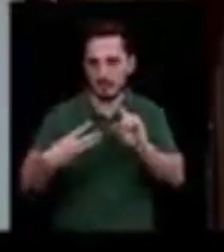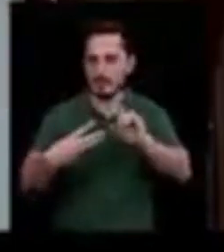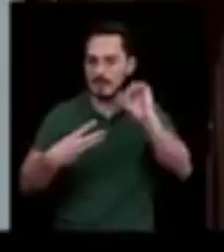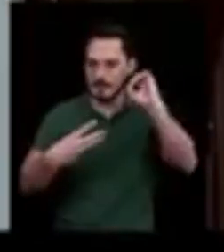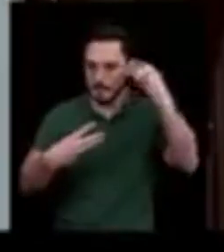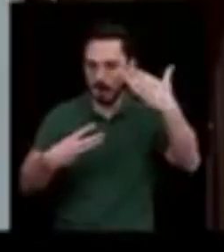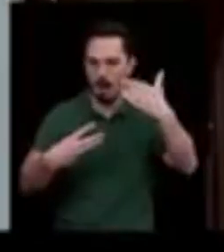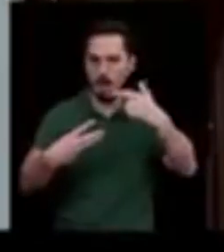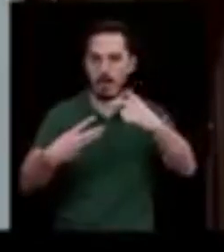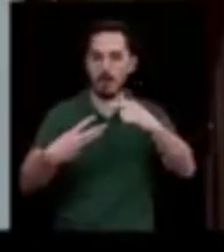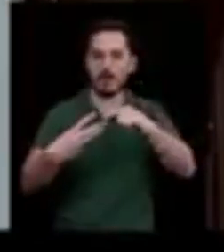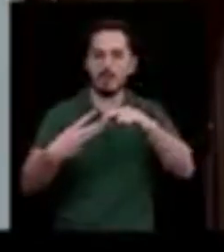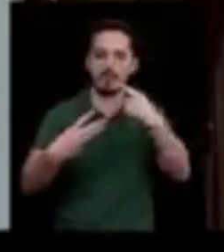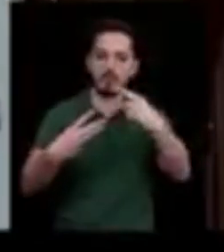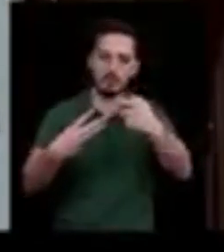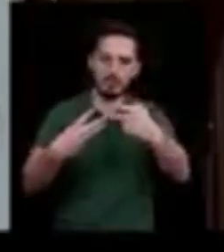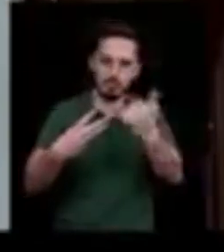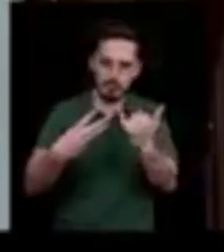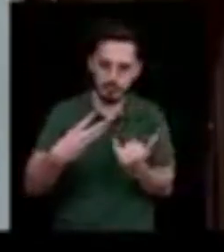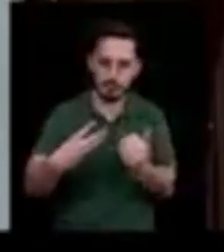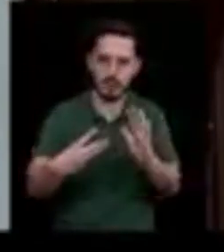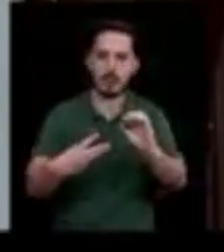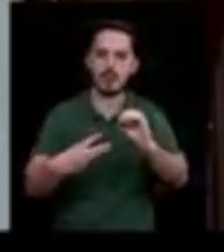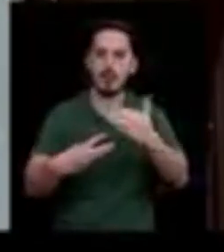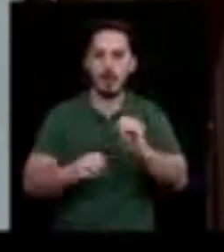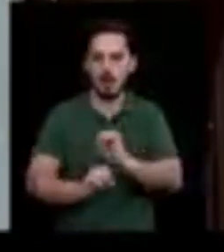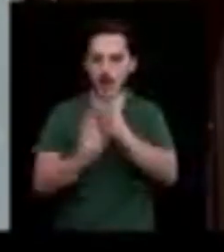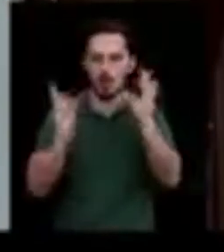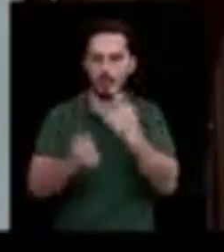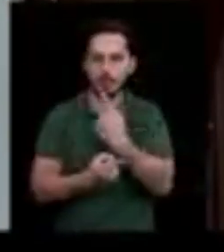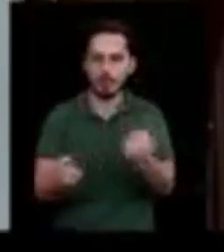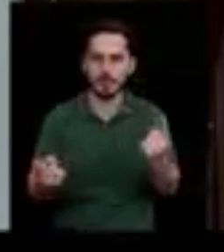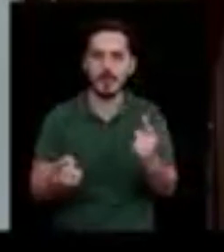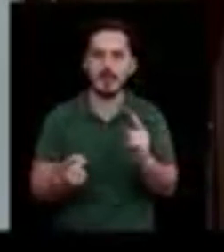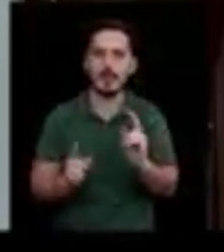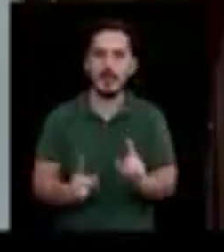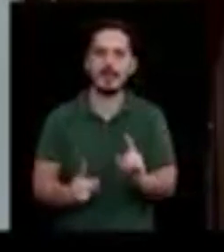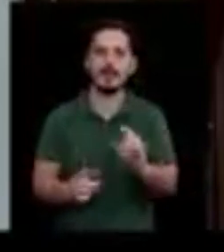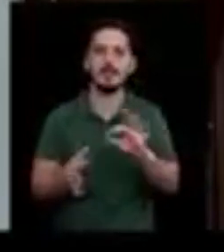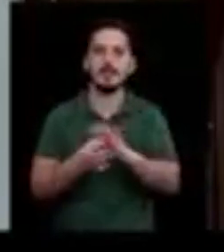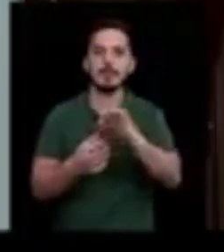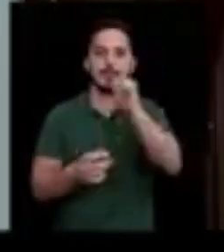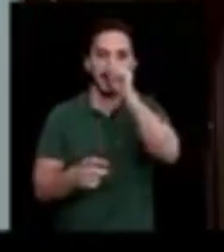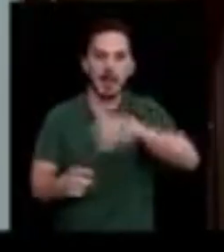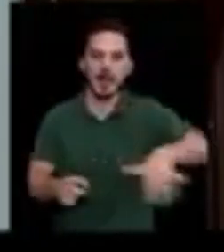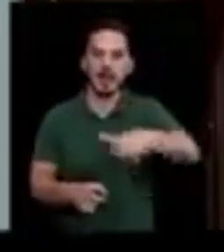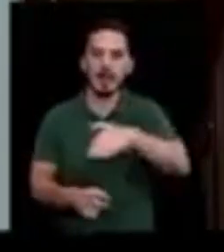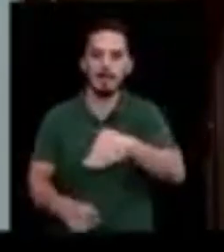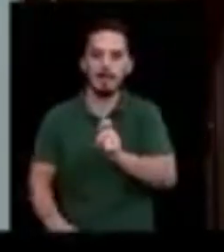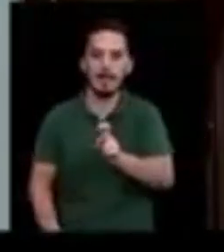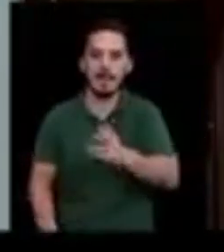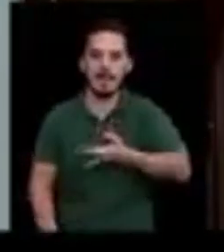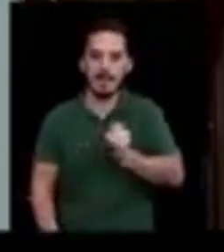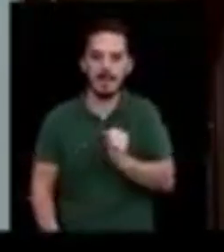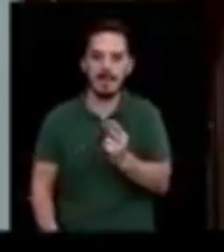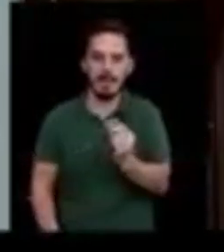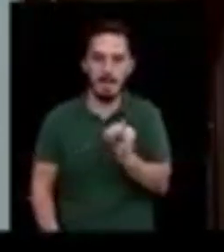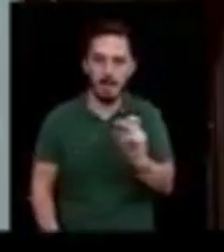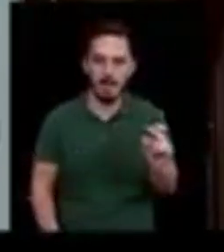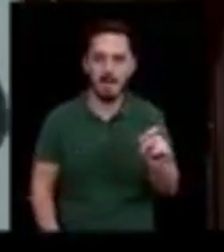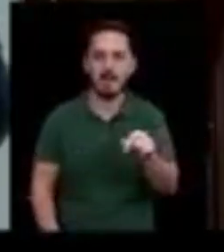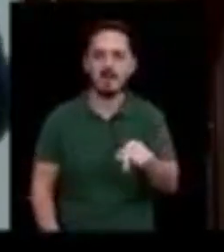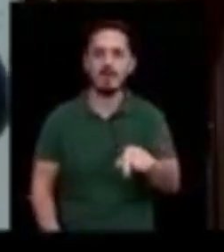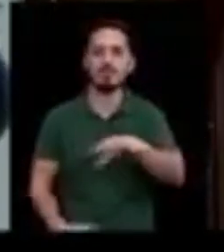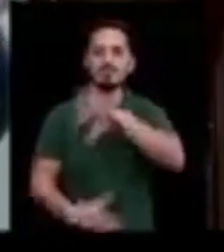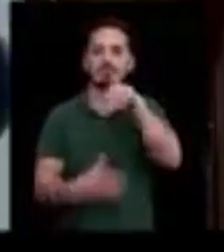e depois dois pontos subsequentes. O ponto é claro, relativamente à Quinta da Perdigueira, portanto falamos do Mauge,